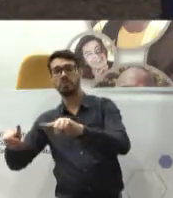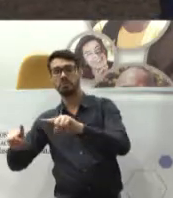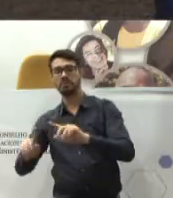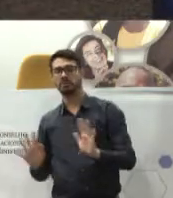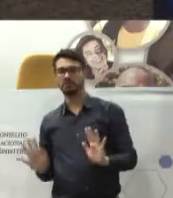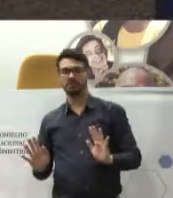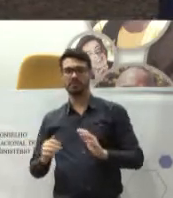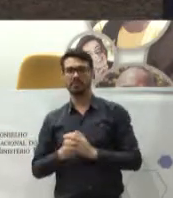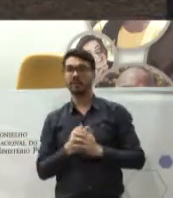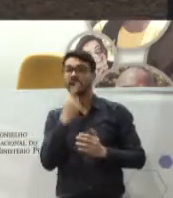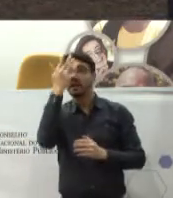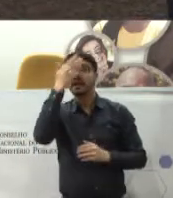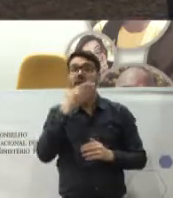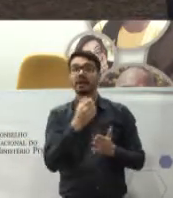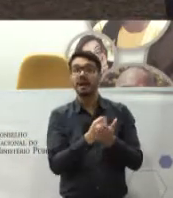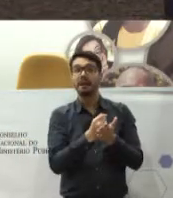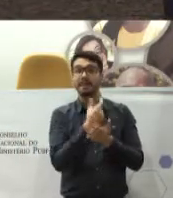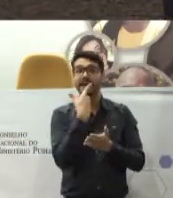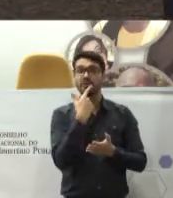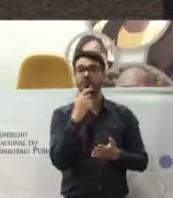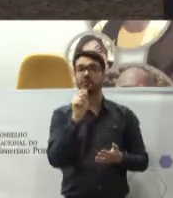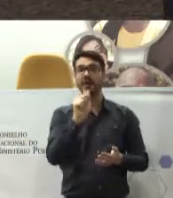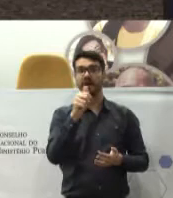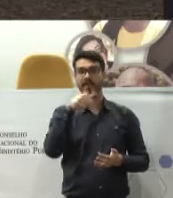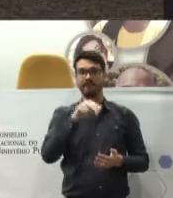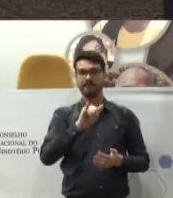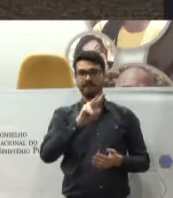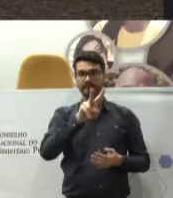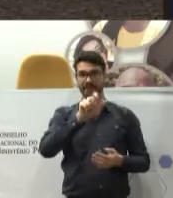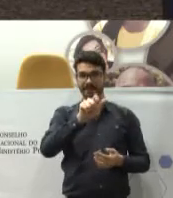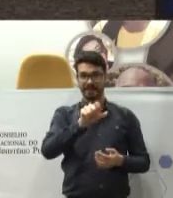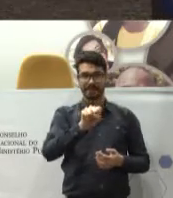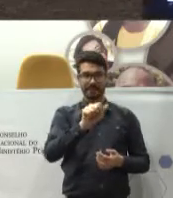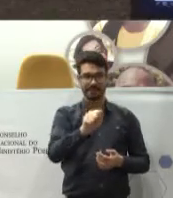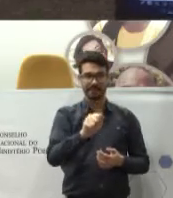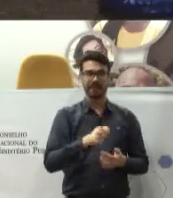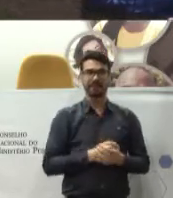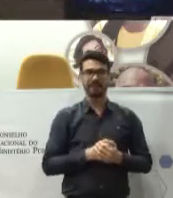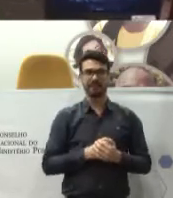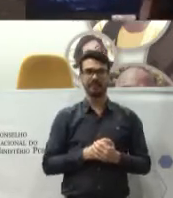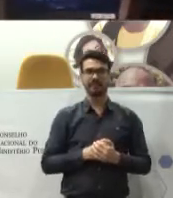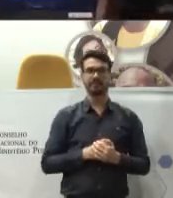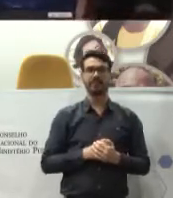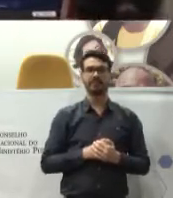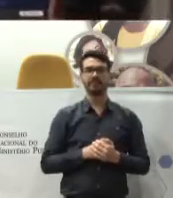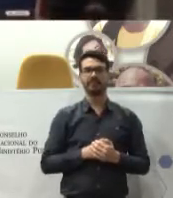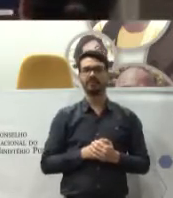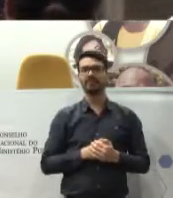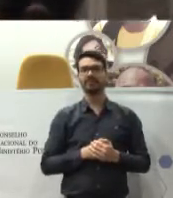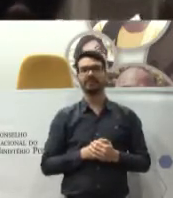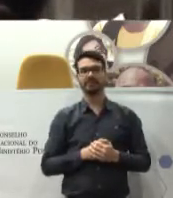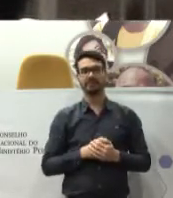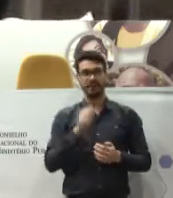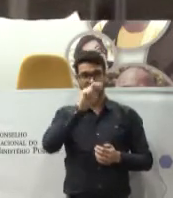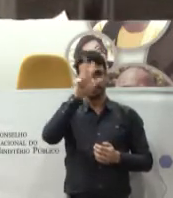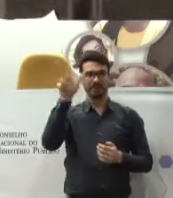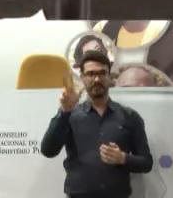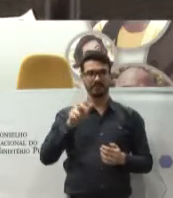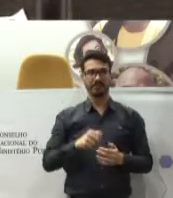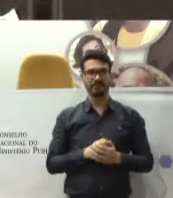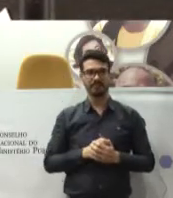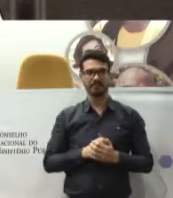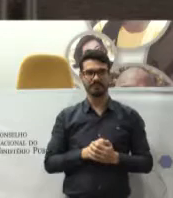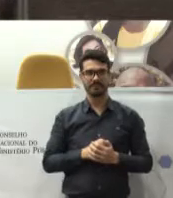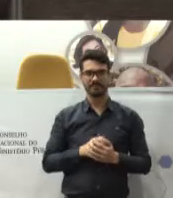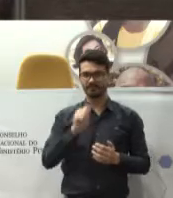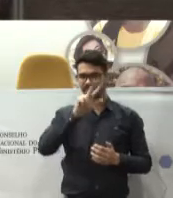Então, registro na Anvisa e proibição do off-label, né? A primeira questão, e o Avastin e Lucentis, como é que fica? Que foi